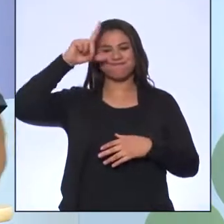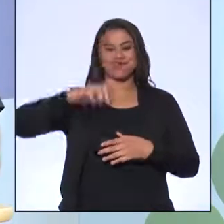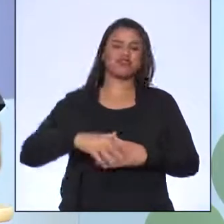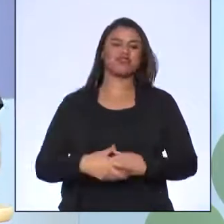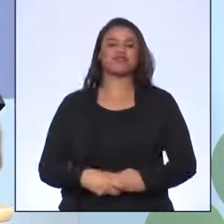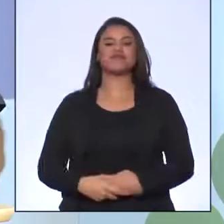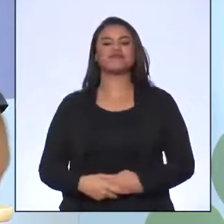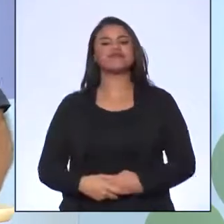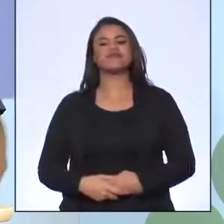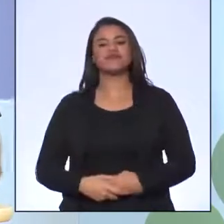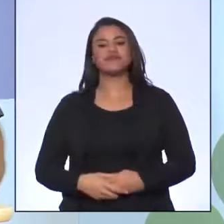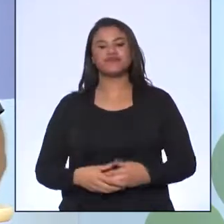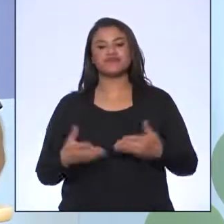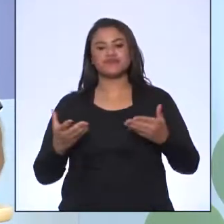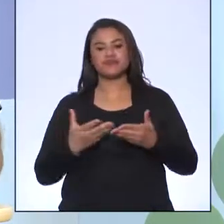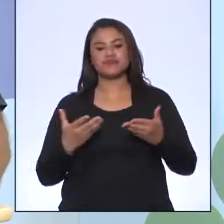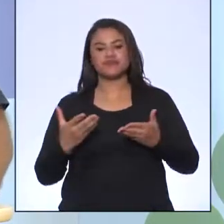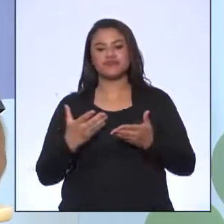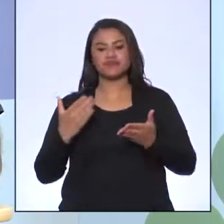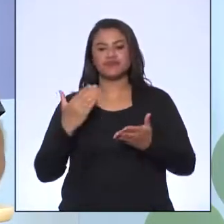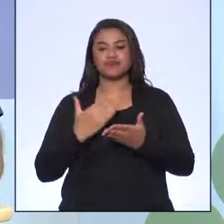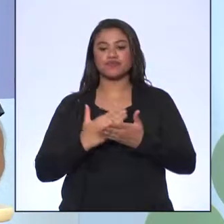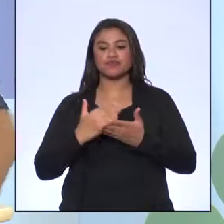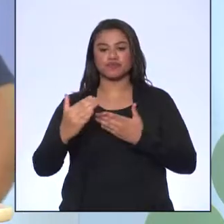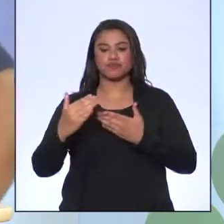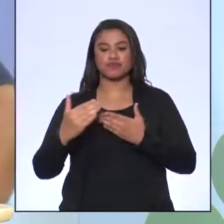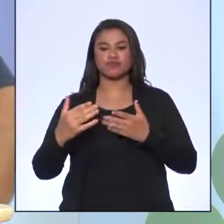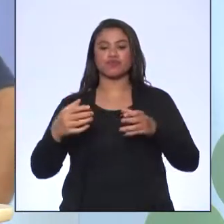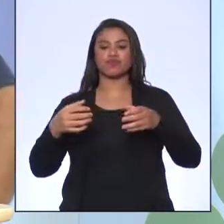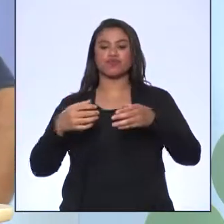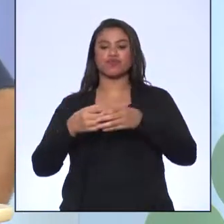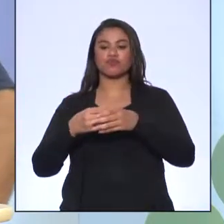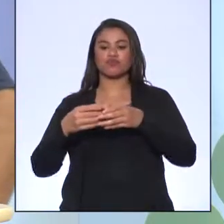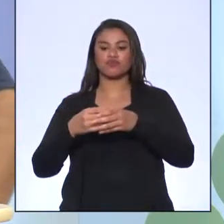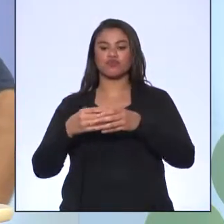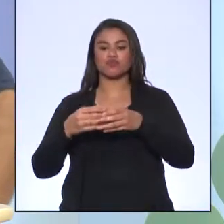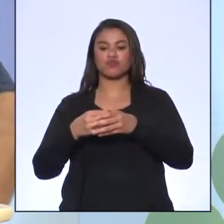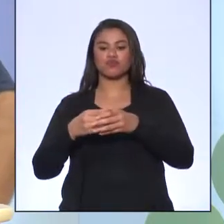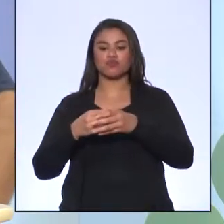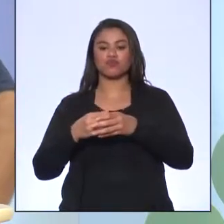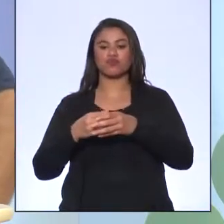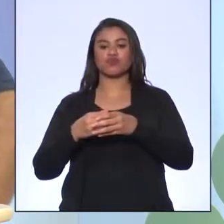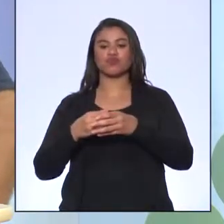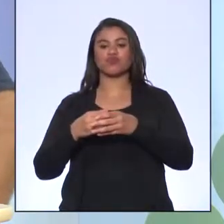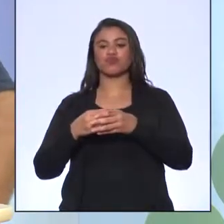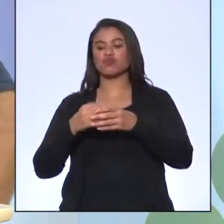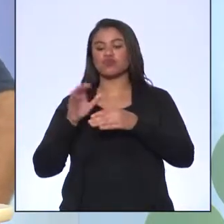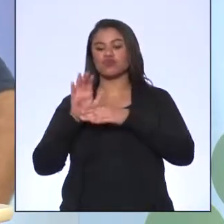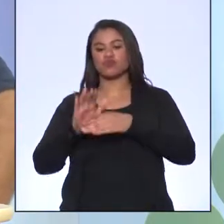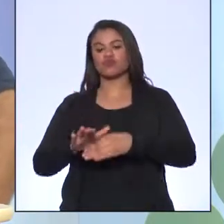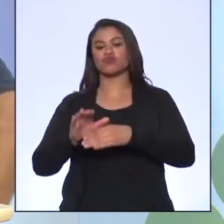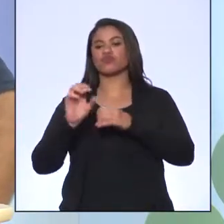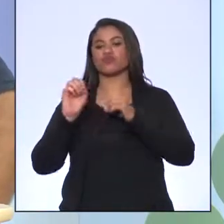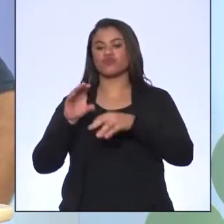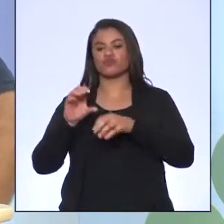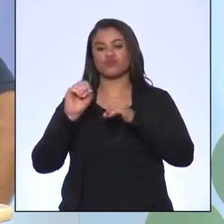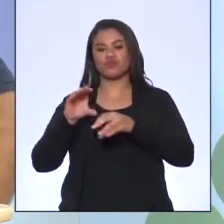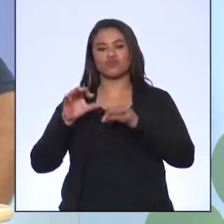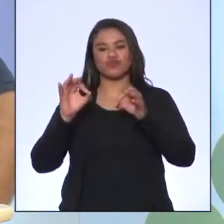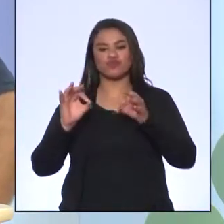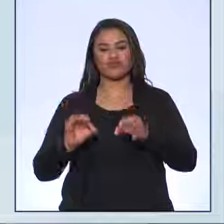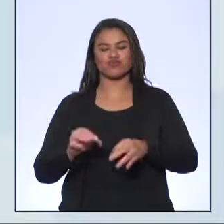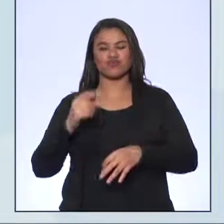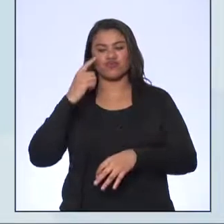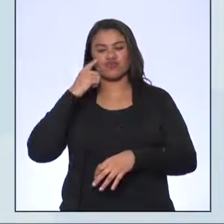Antes de mais nada, eu vou apresentar a equipe que faz dessas aulas serem aulas muito boas para vocês. Acompanhem